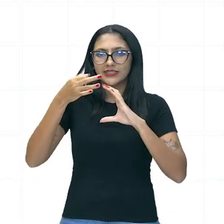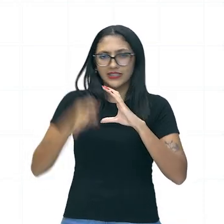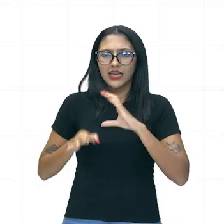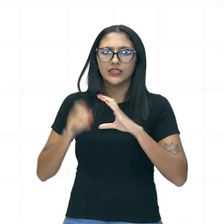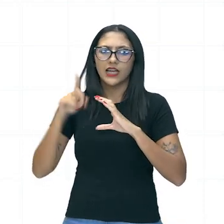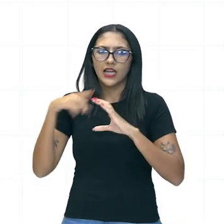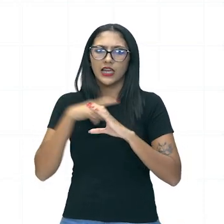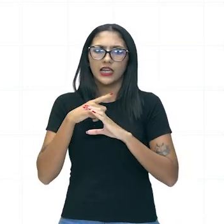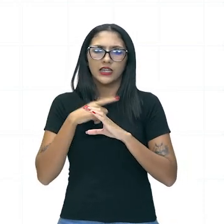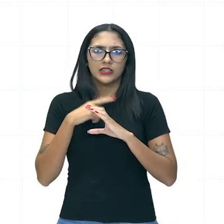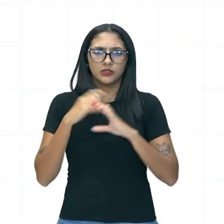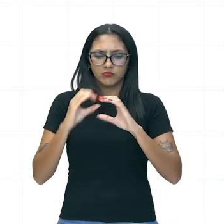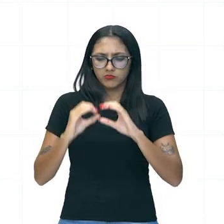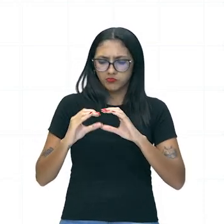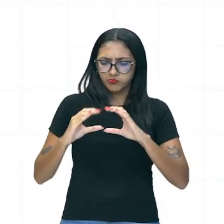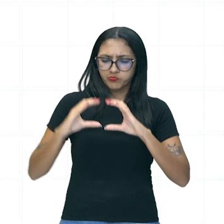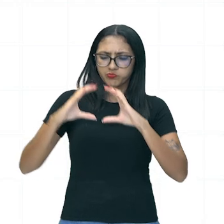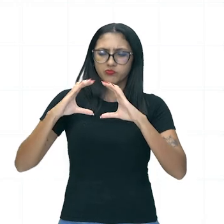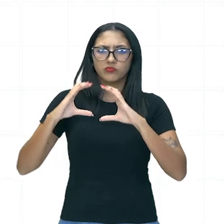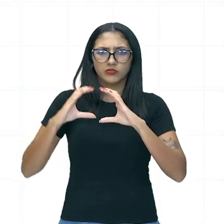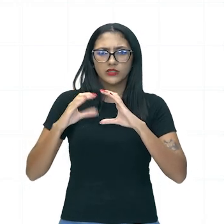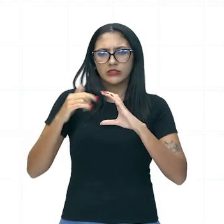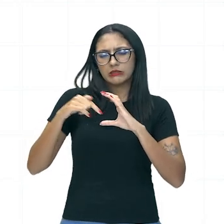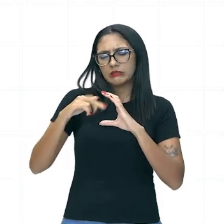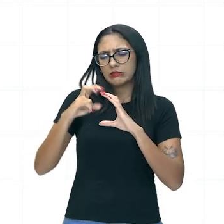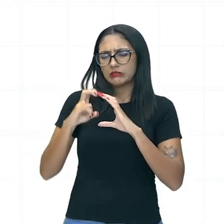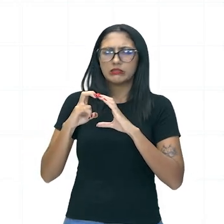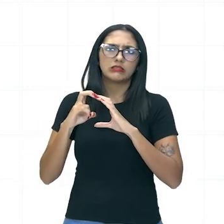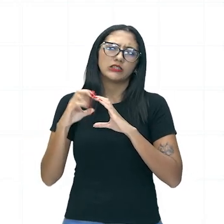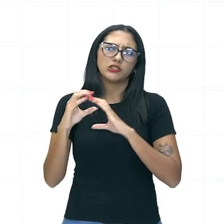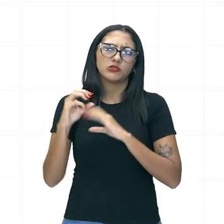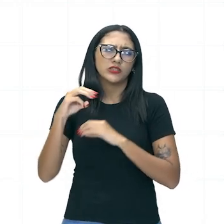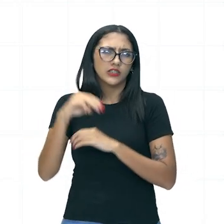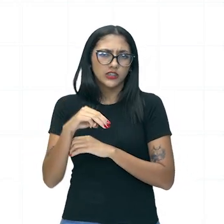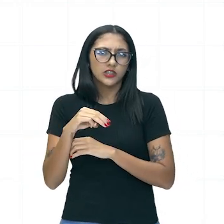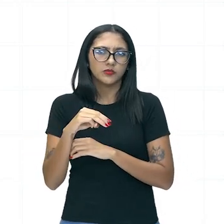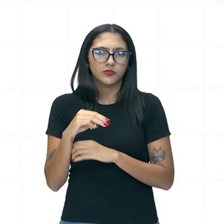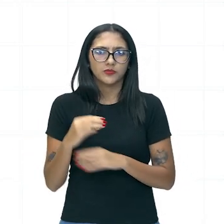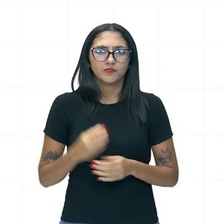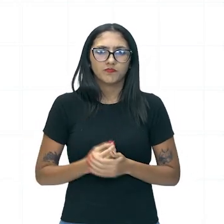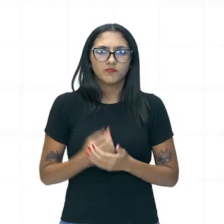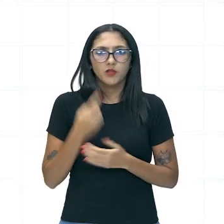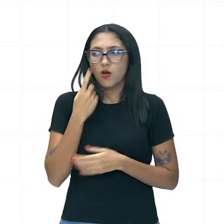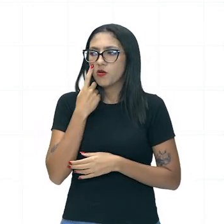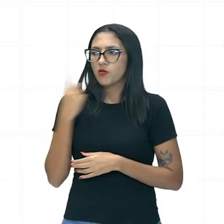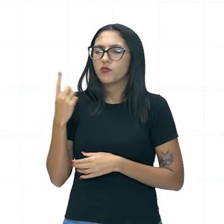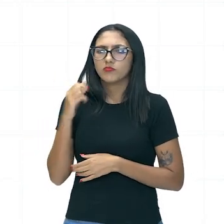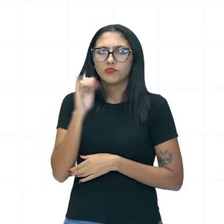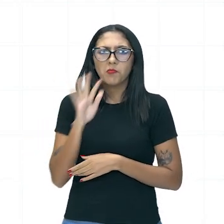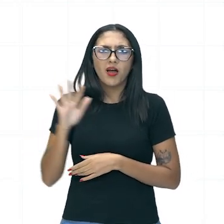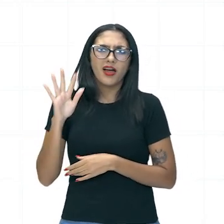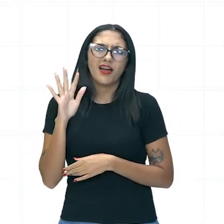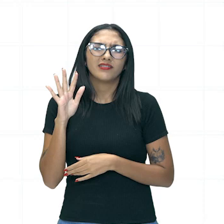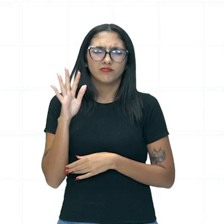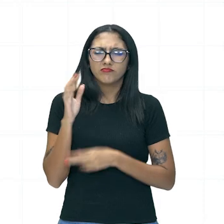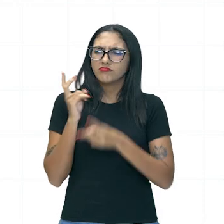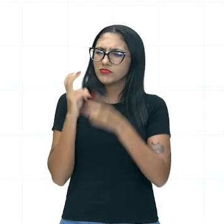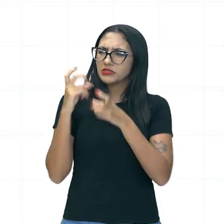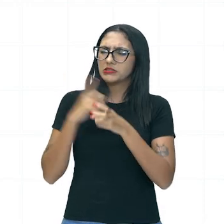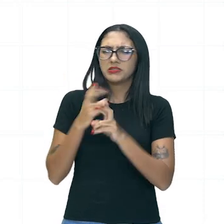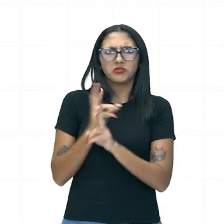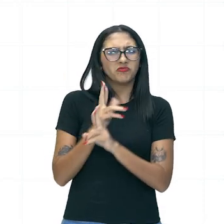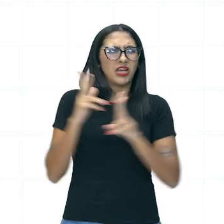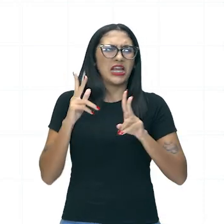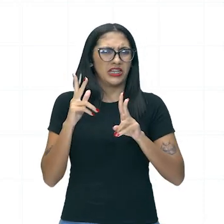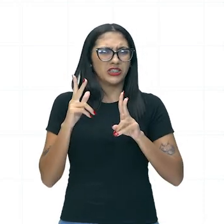faz ali uma circunferência de aproximadamente 75 centímetros. Então, observem aí que curioso, né, o formato dessa bola,